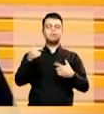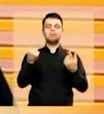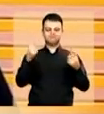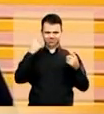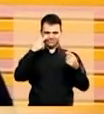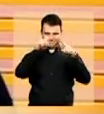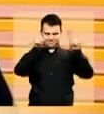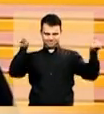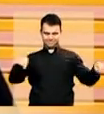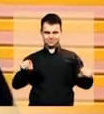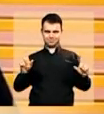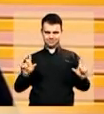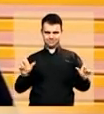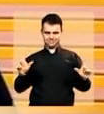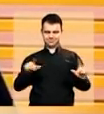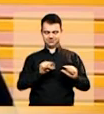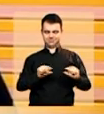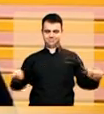telefone 17